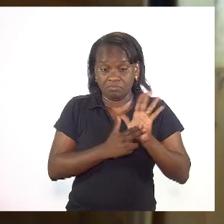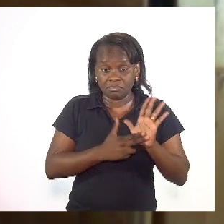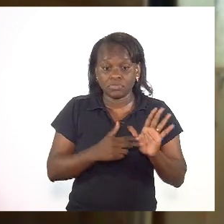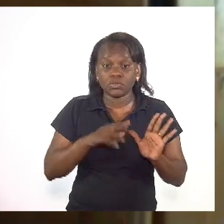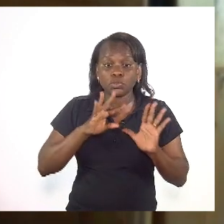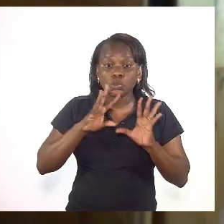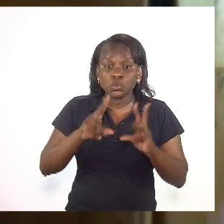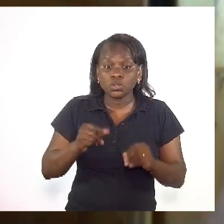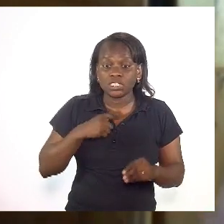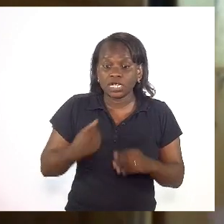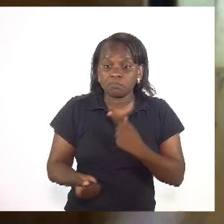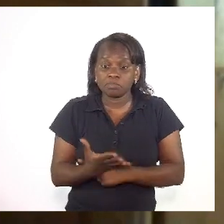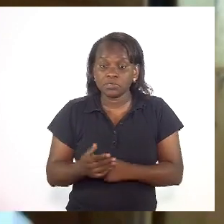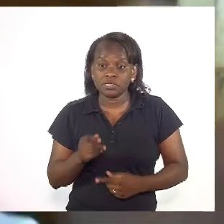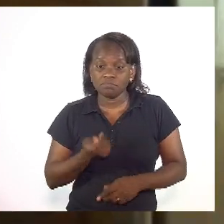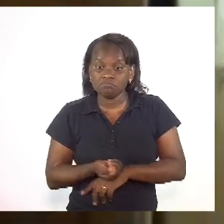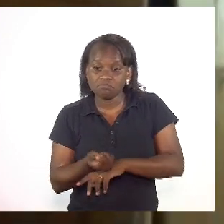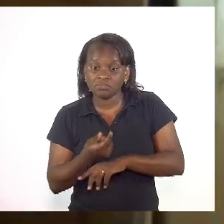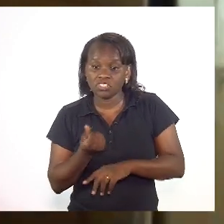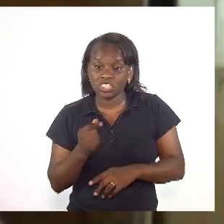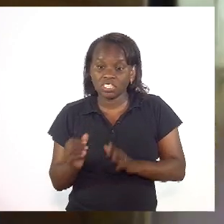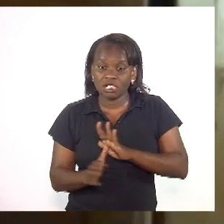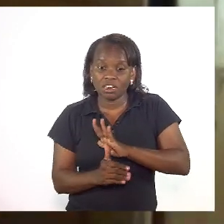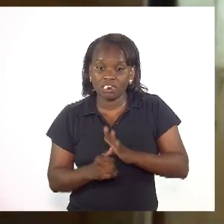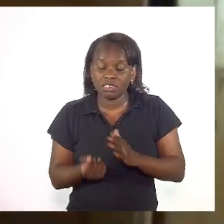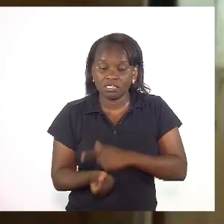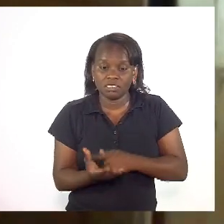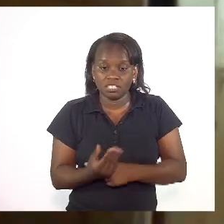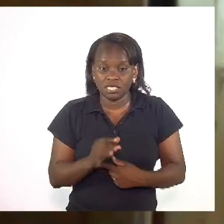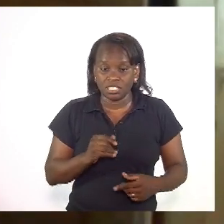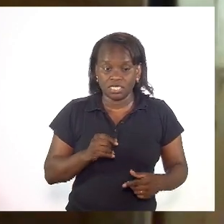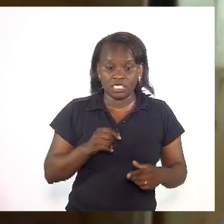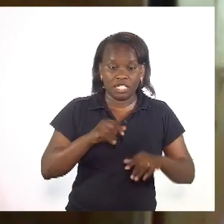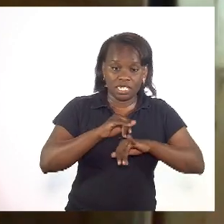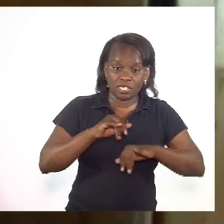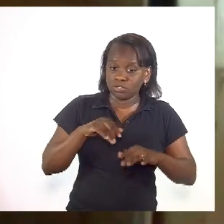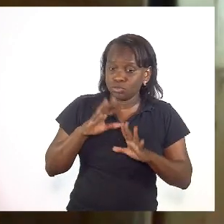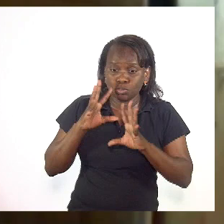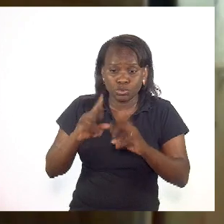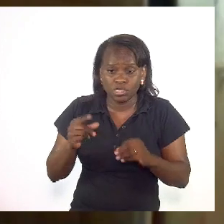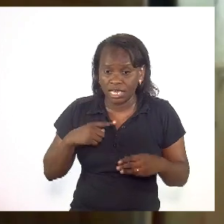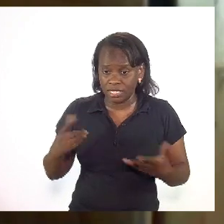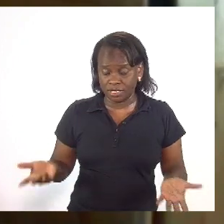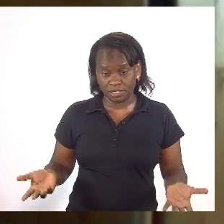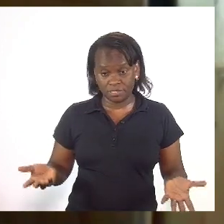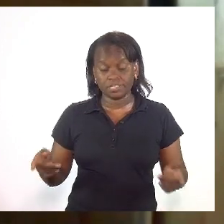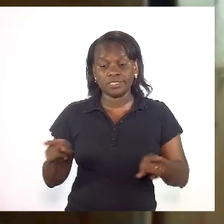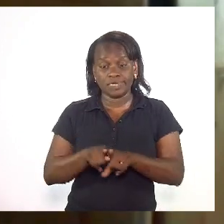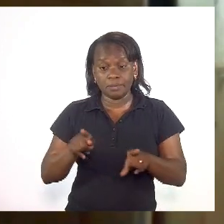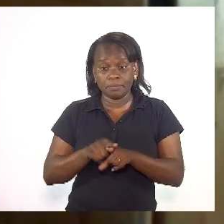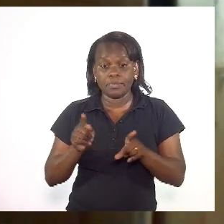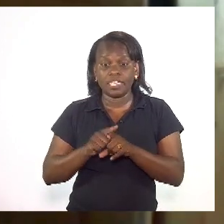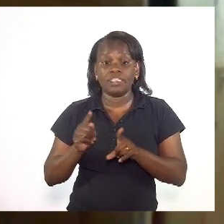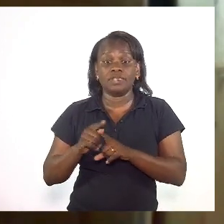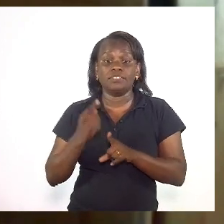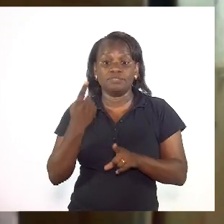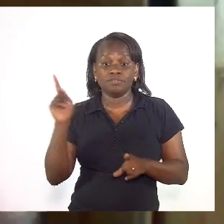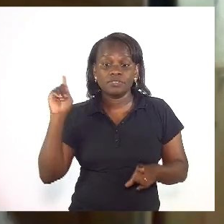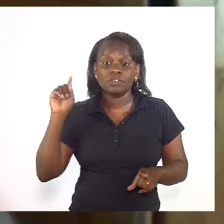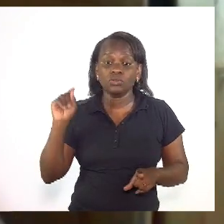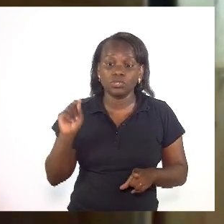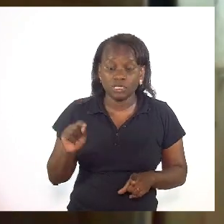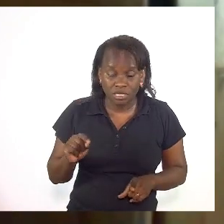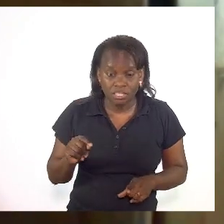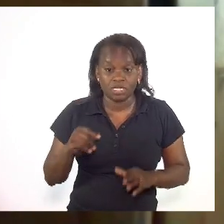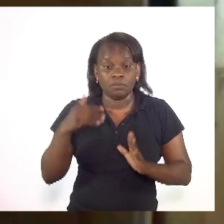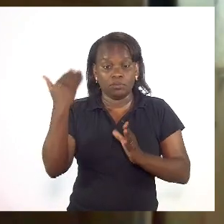tudo havia propina, desde a contratação até o pagamento das medições. E, finalmente, senhor presidente, um